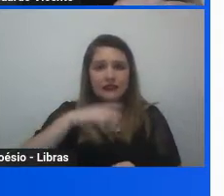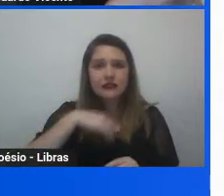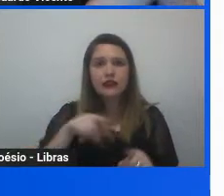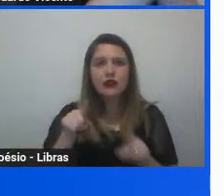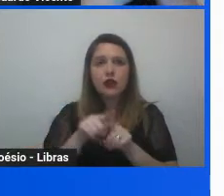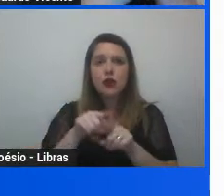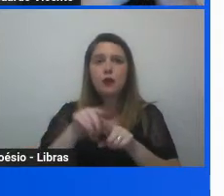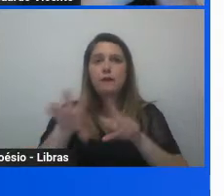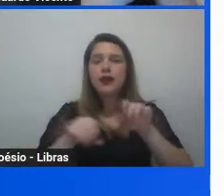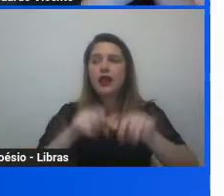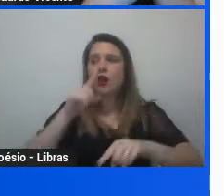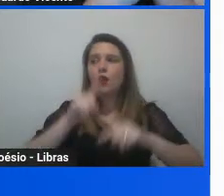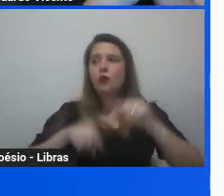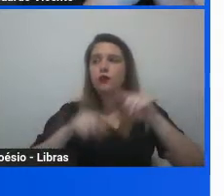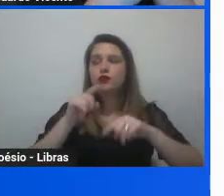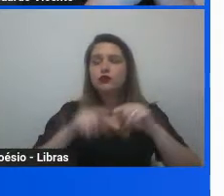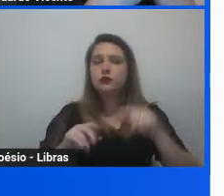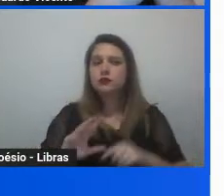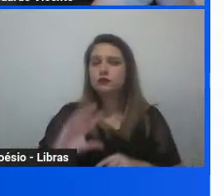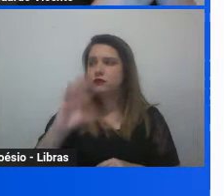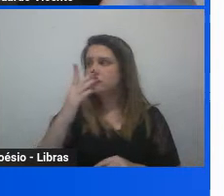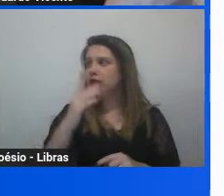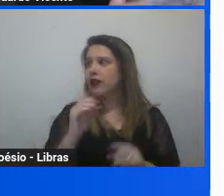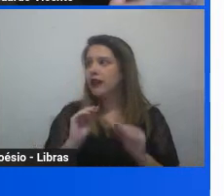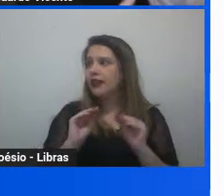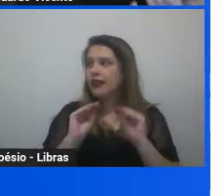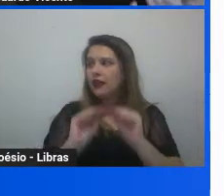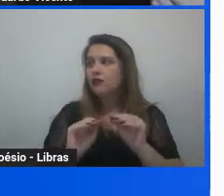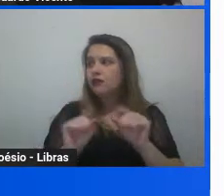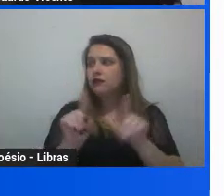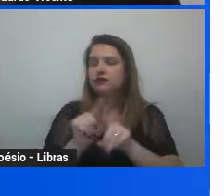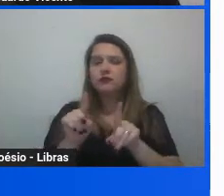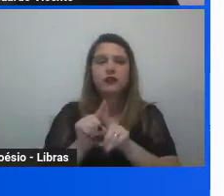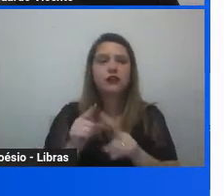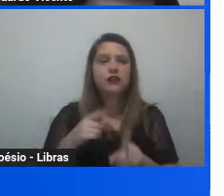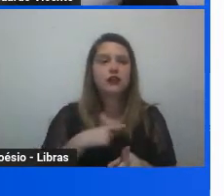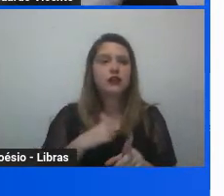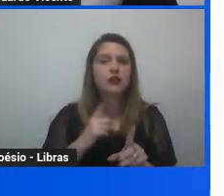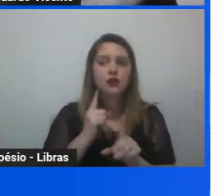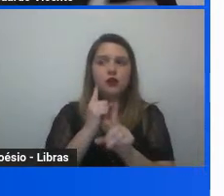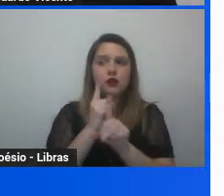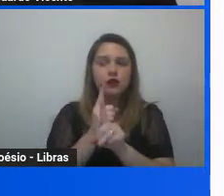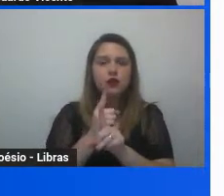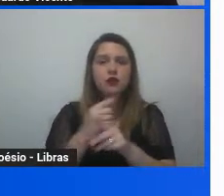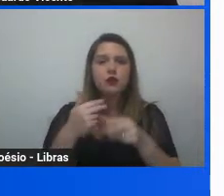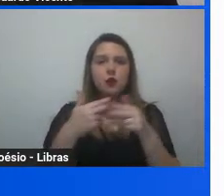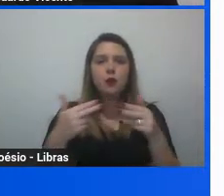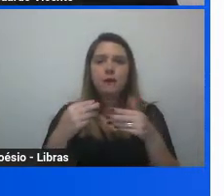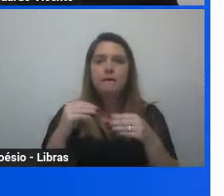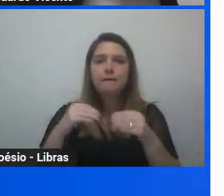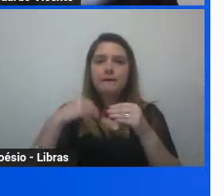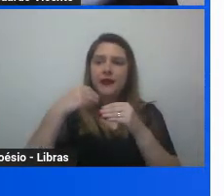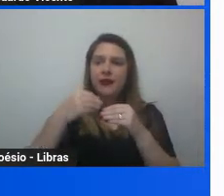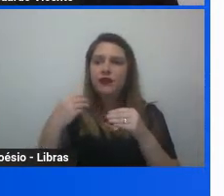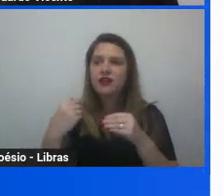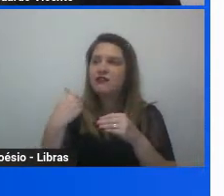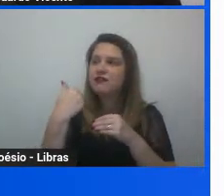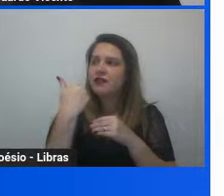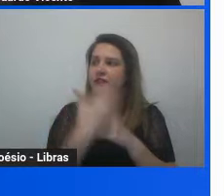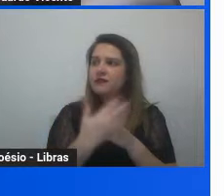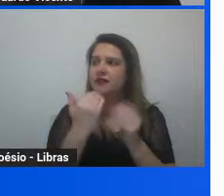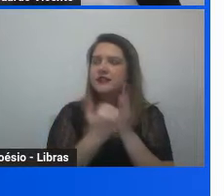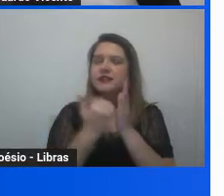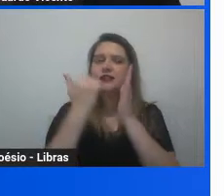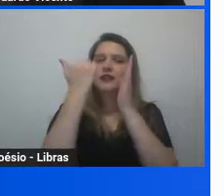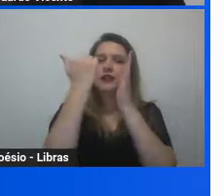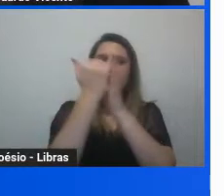objeto, o local onde o objeto está encravado, e abaixar, ou seja, no plano inferior do meu coração, vai sangrar mais,